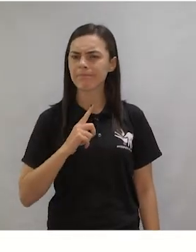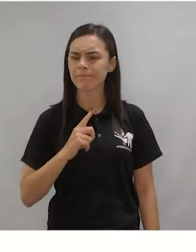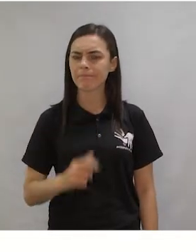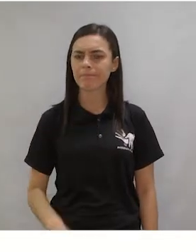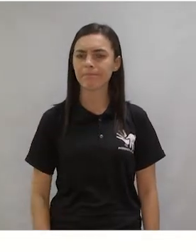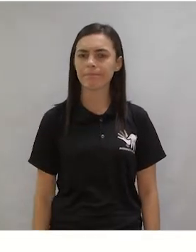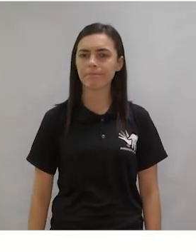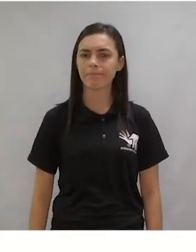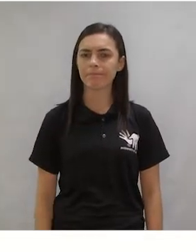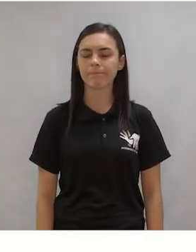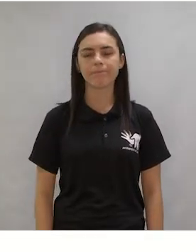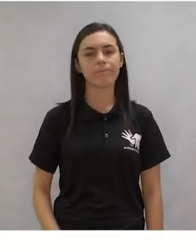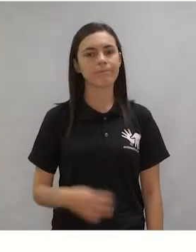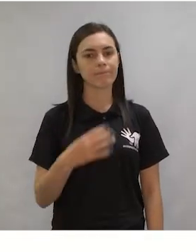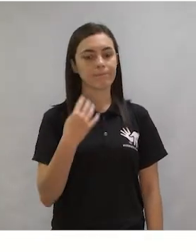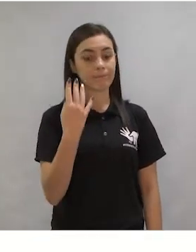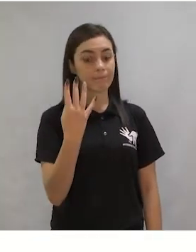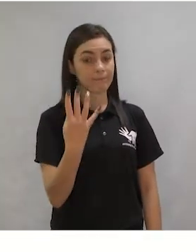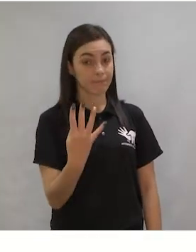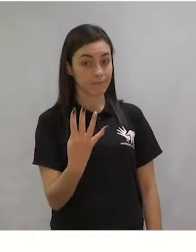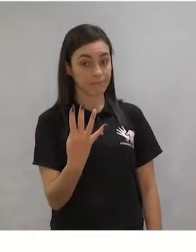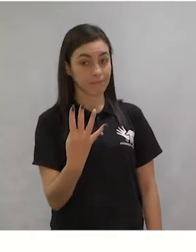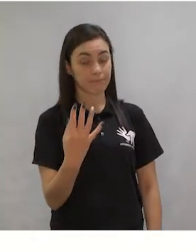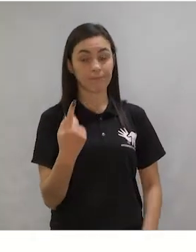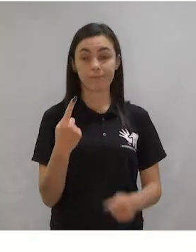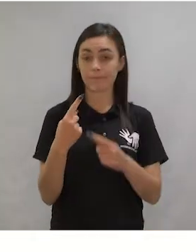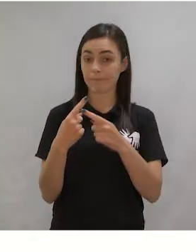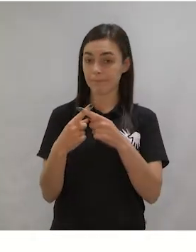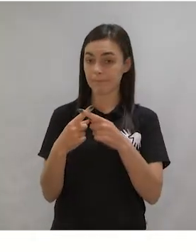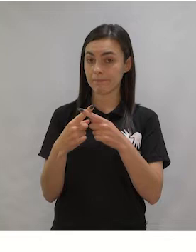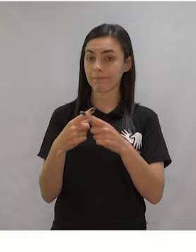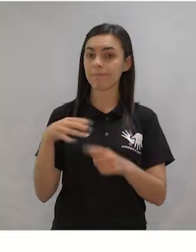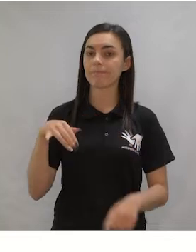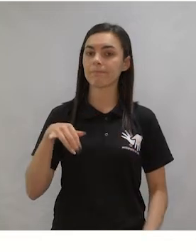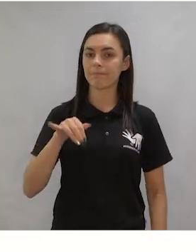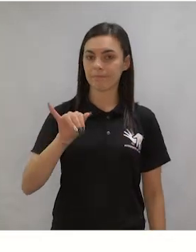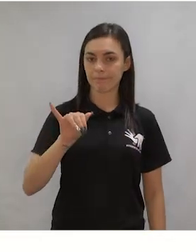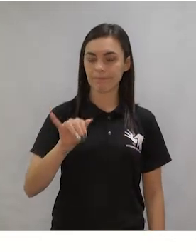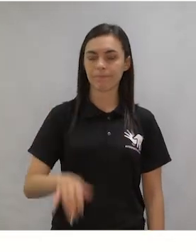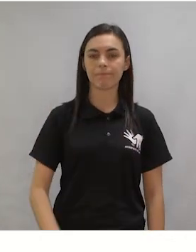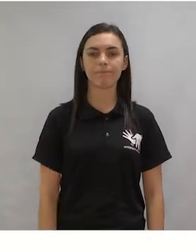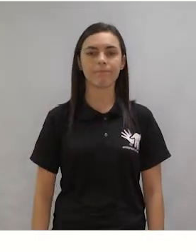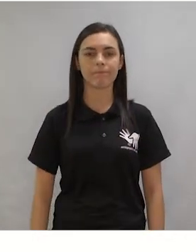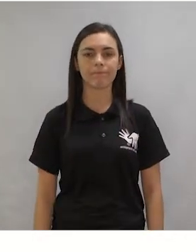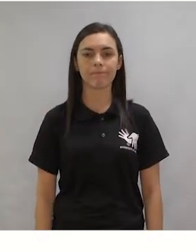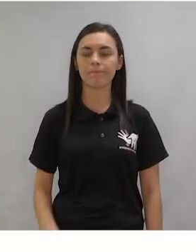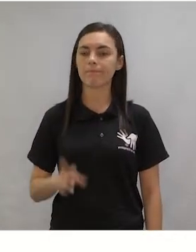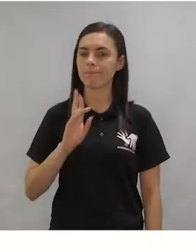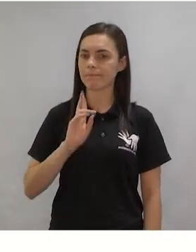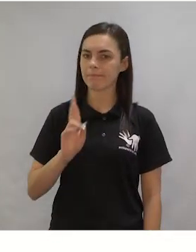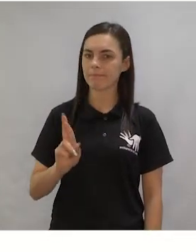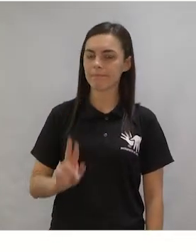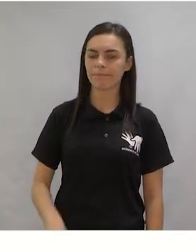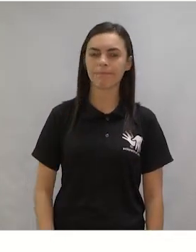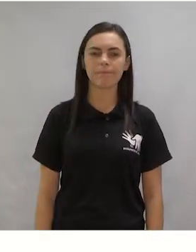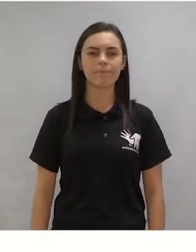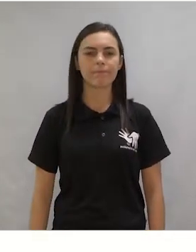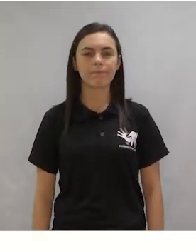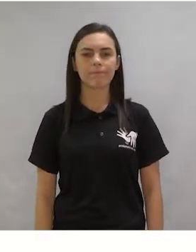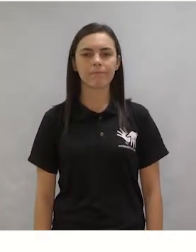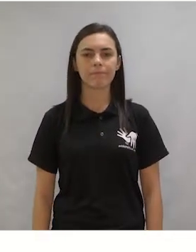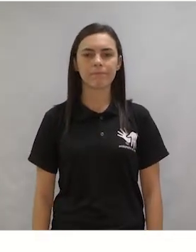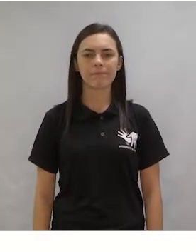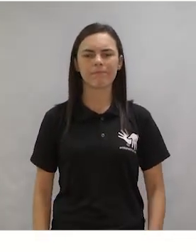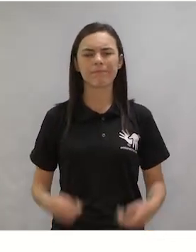letra Y? 4 vezes. 4 vezes o Y, que é igual. Eu